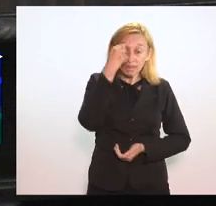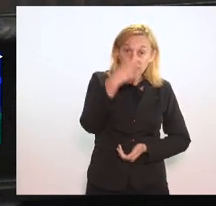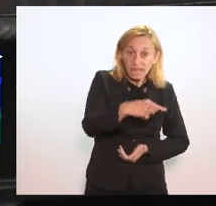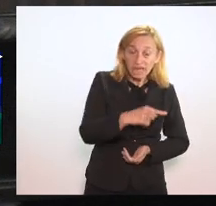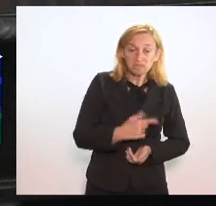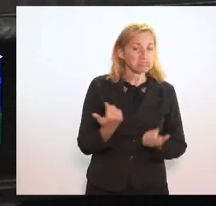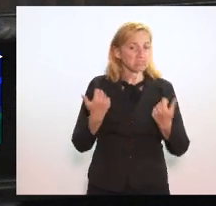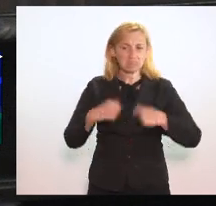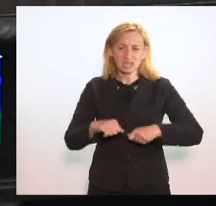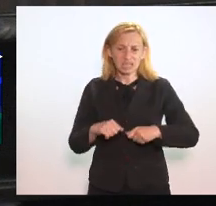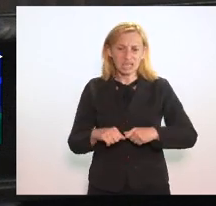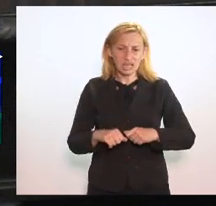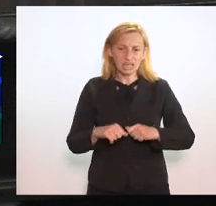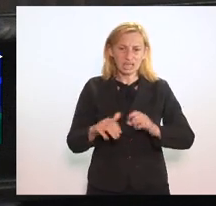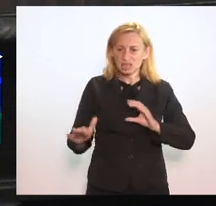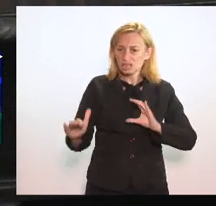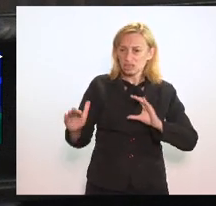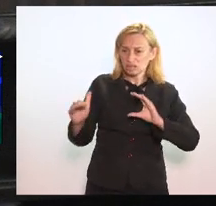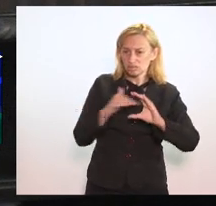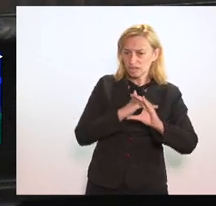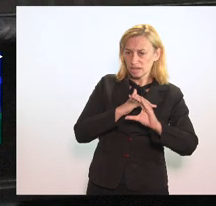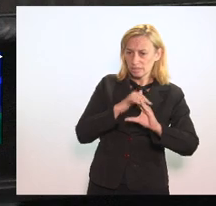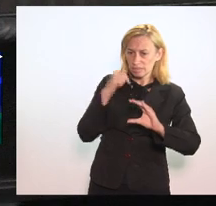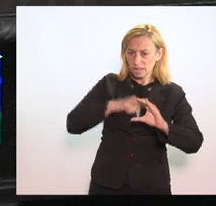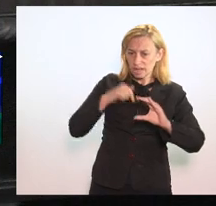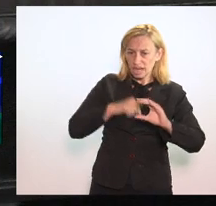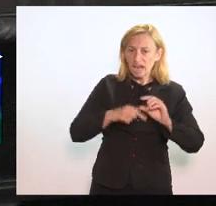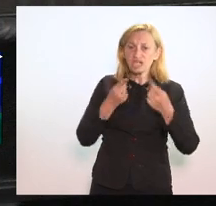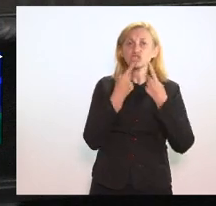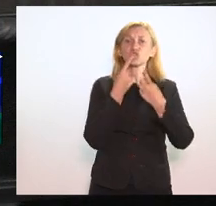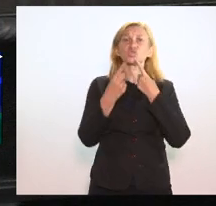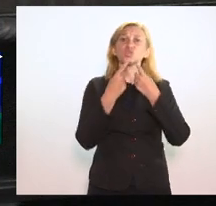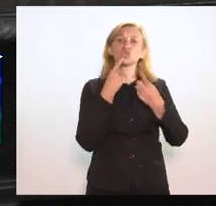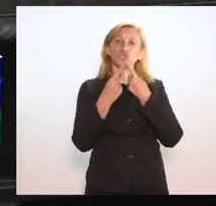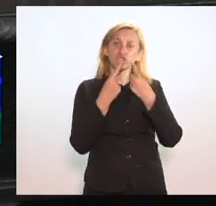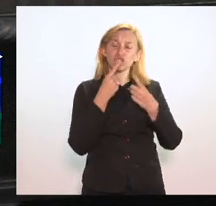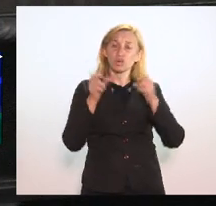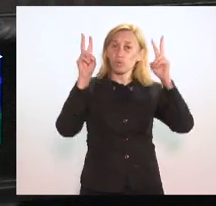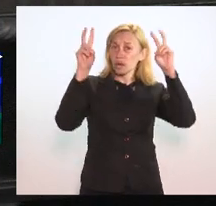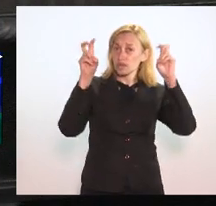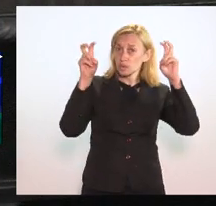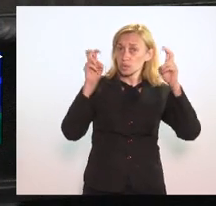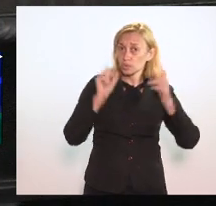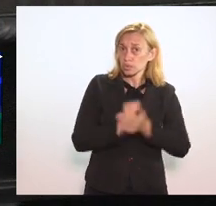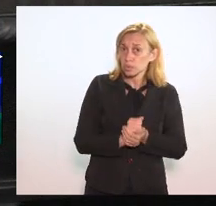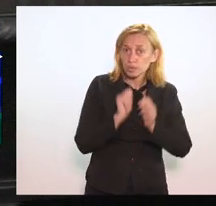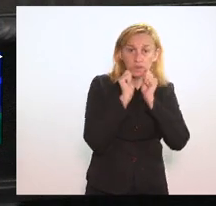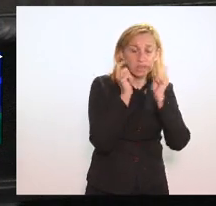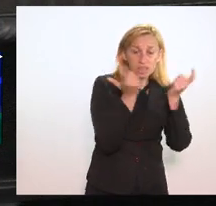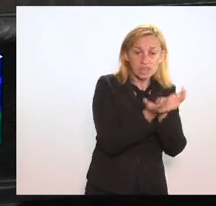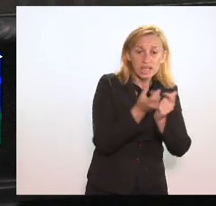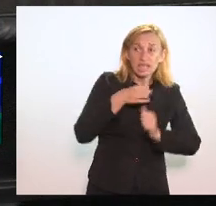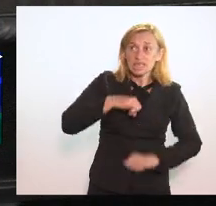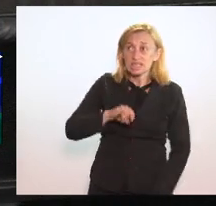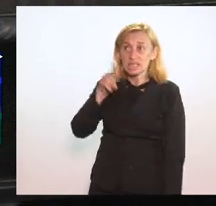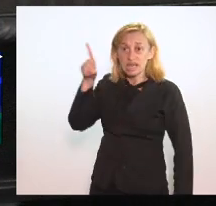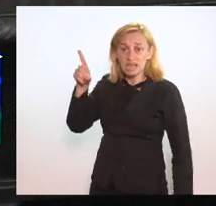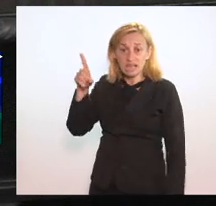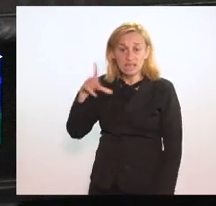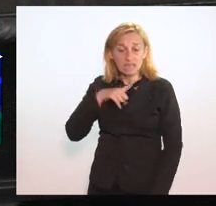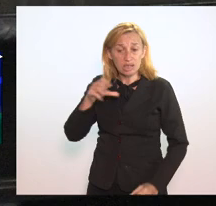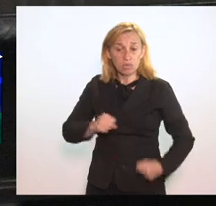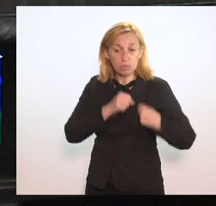precisaria trazer esse debate para essa casa Legislativa seria assim o faz